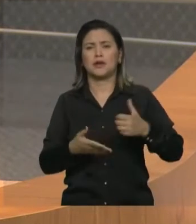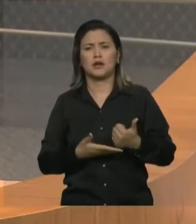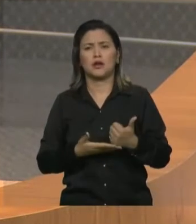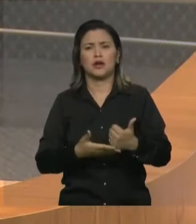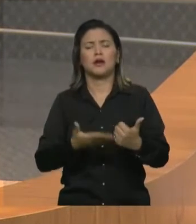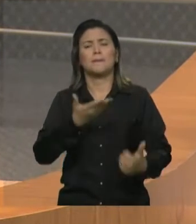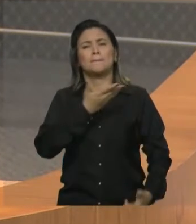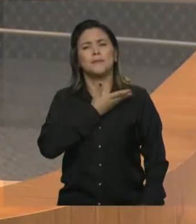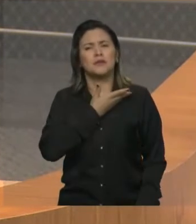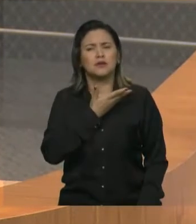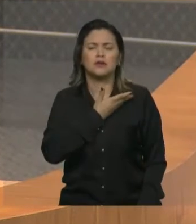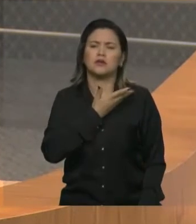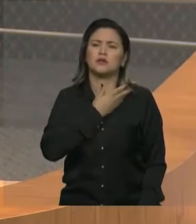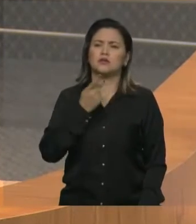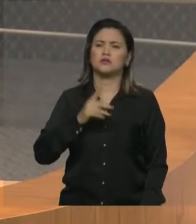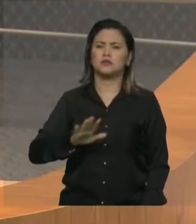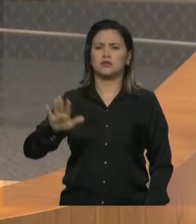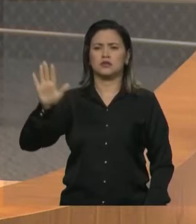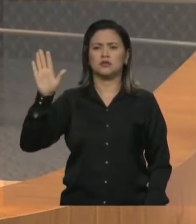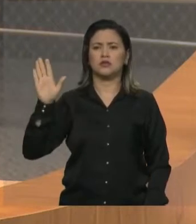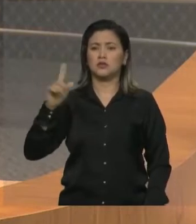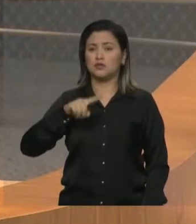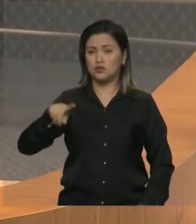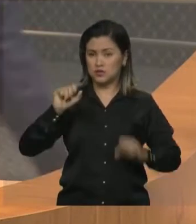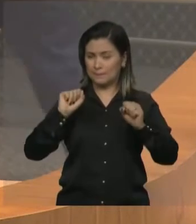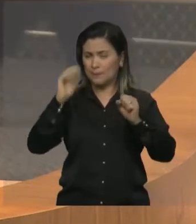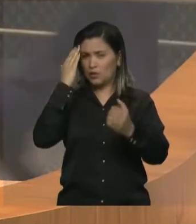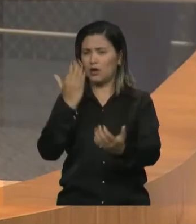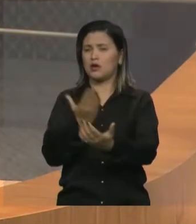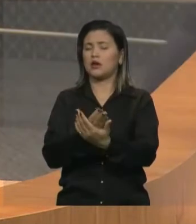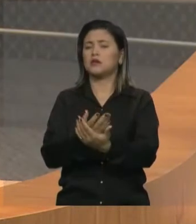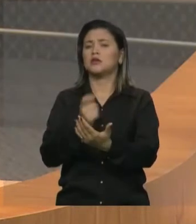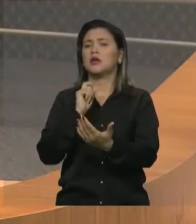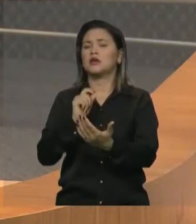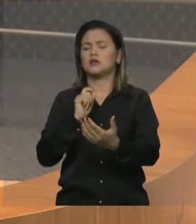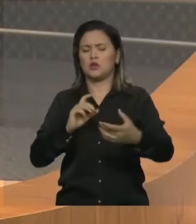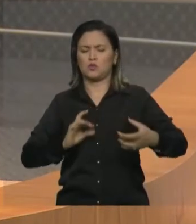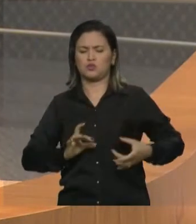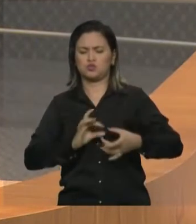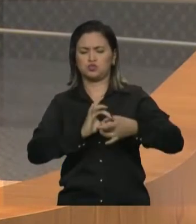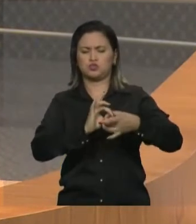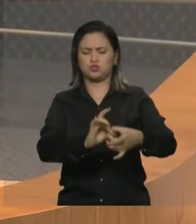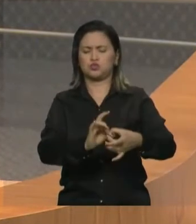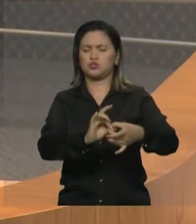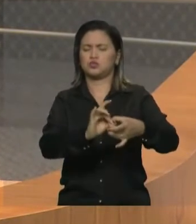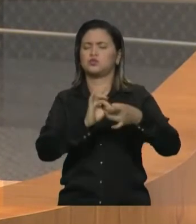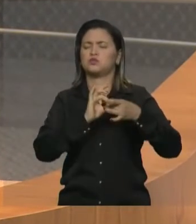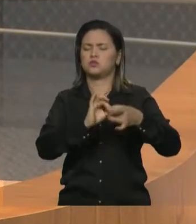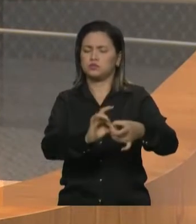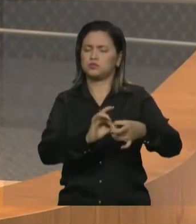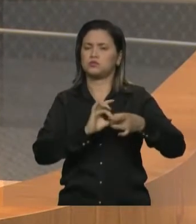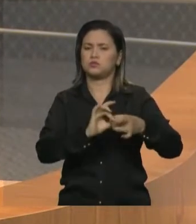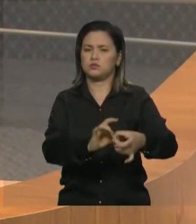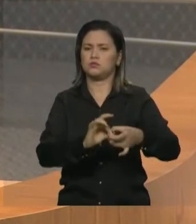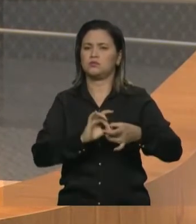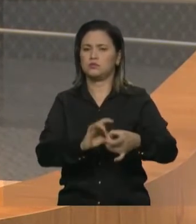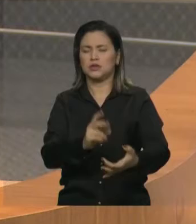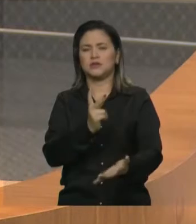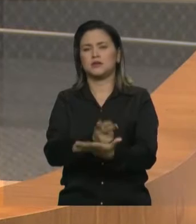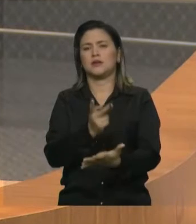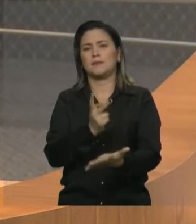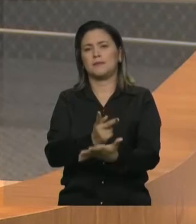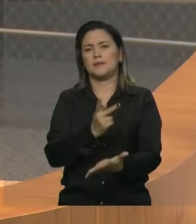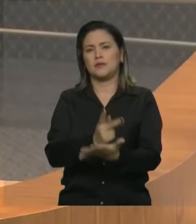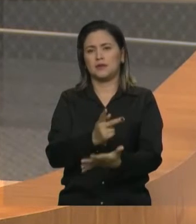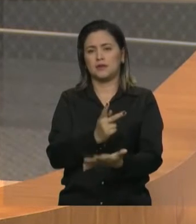de uma certeza tenha o barco que você tiver nós estaremos porque foi assim que nós construímos a tua carne a sua pré